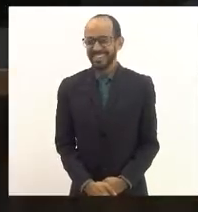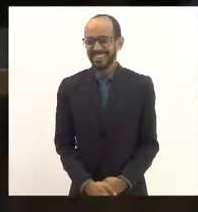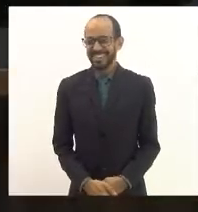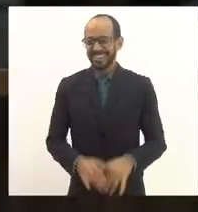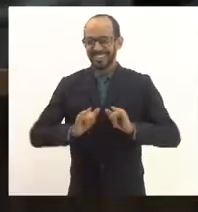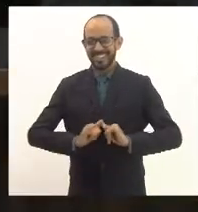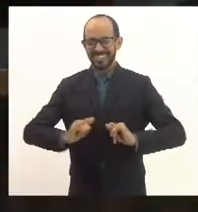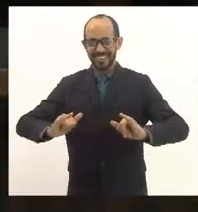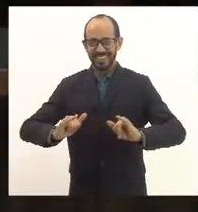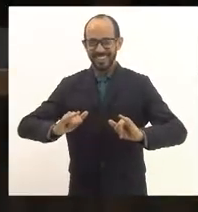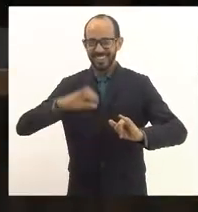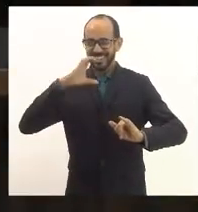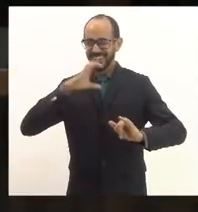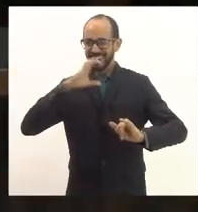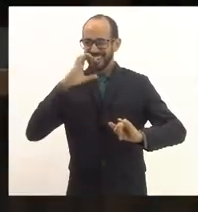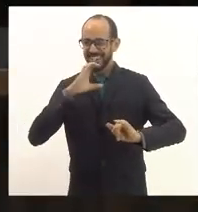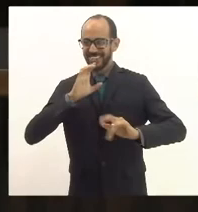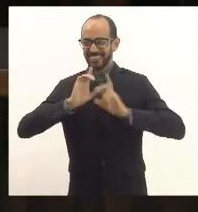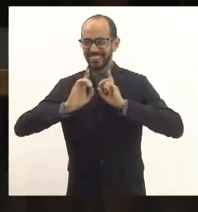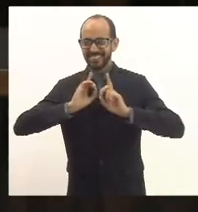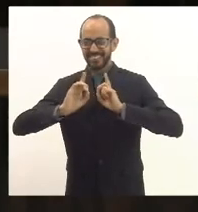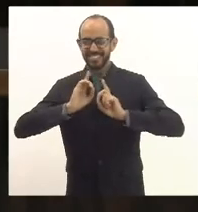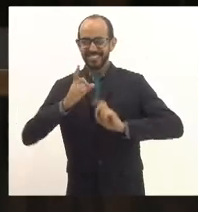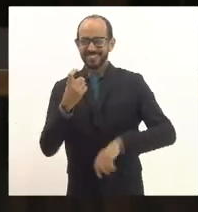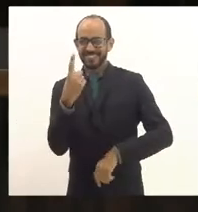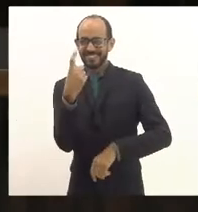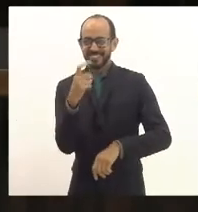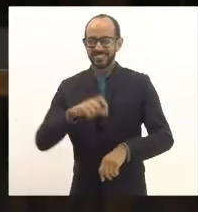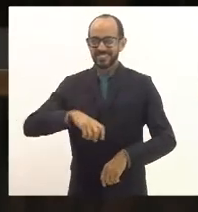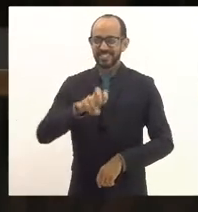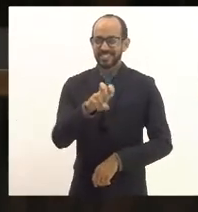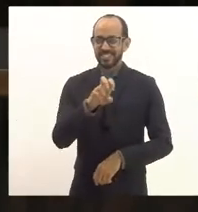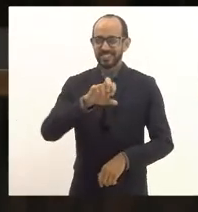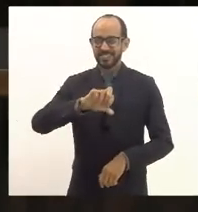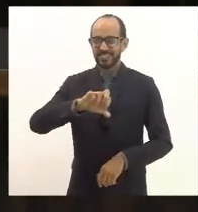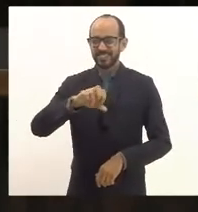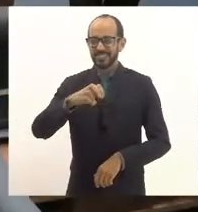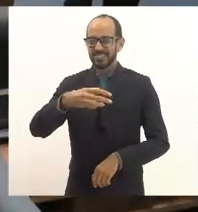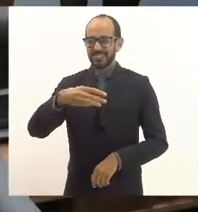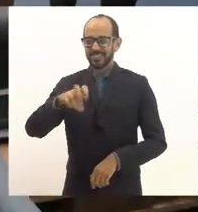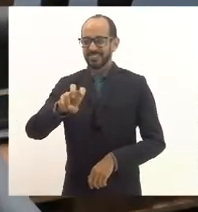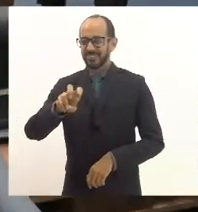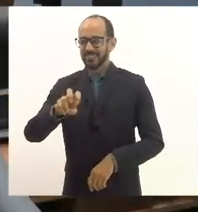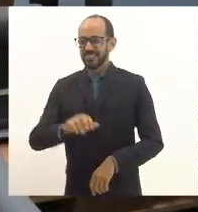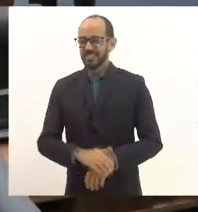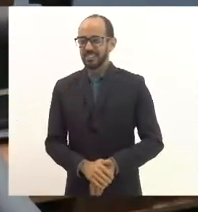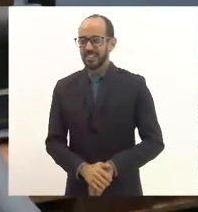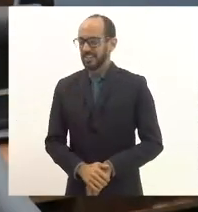Anuncio, em regime de urgência e discussão única, projeto de lei 5935 de 22,